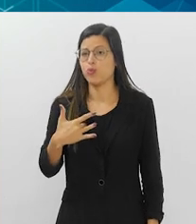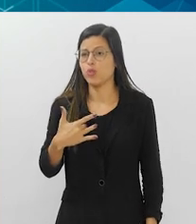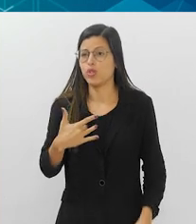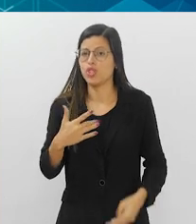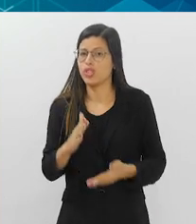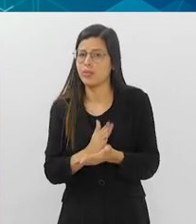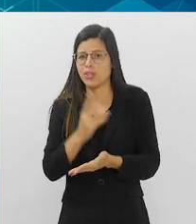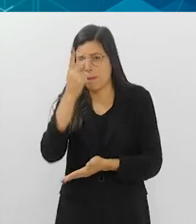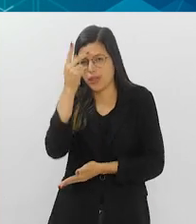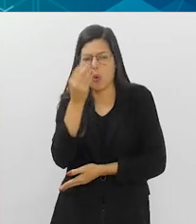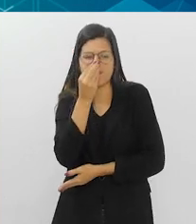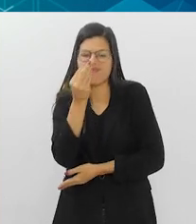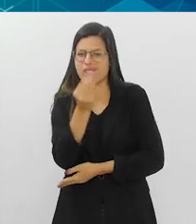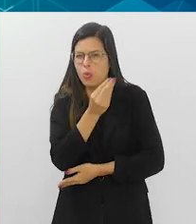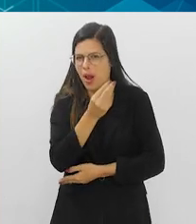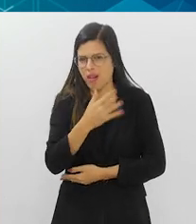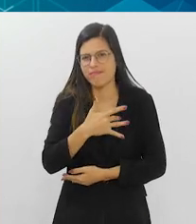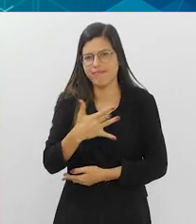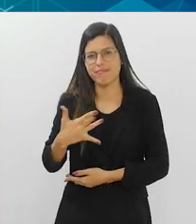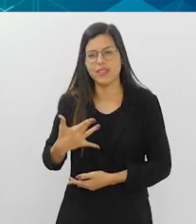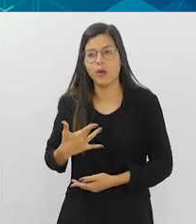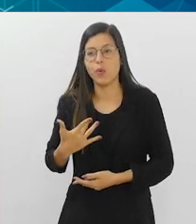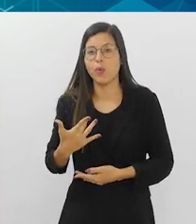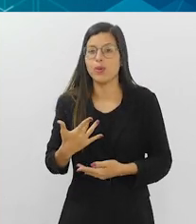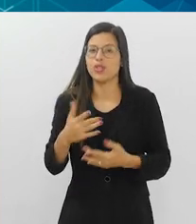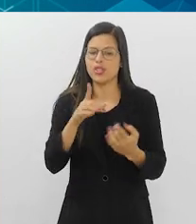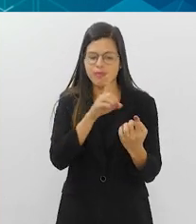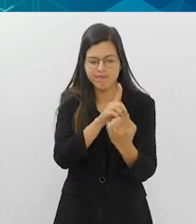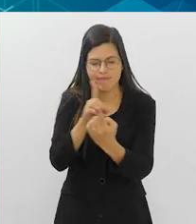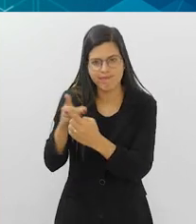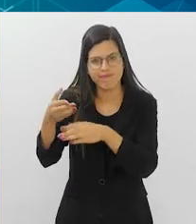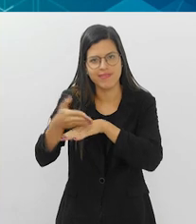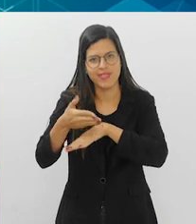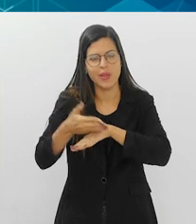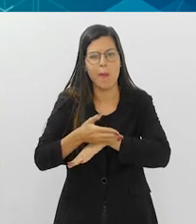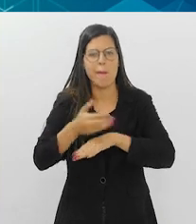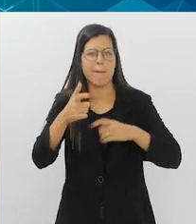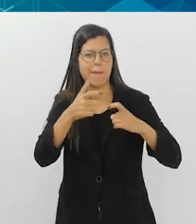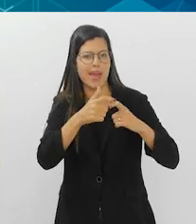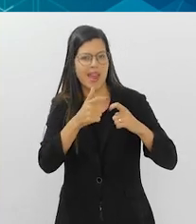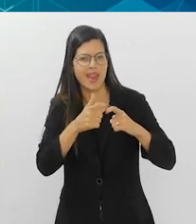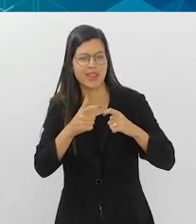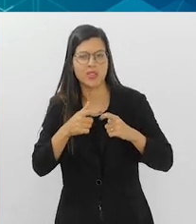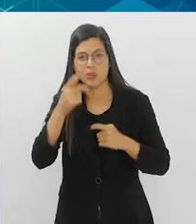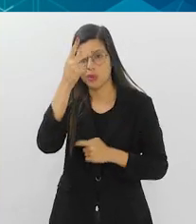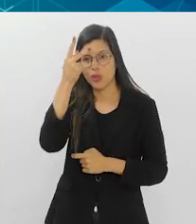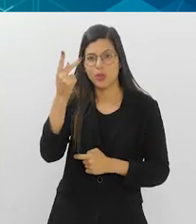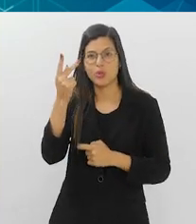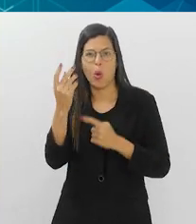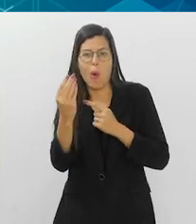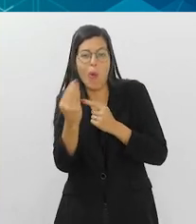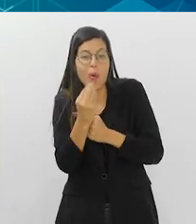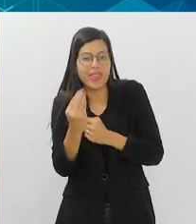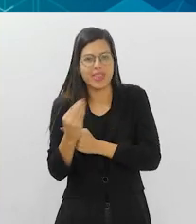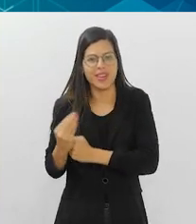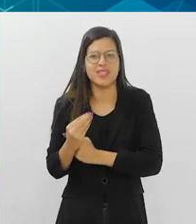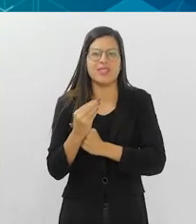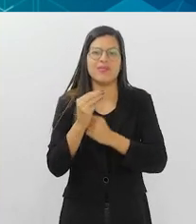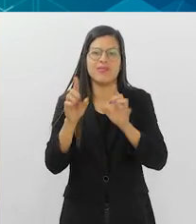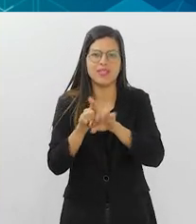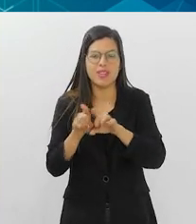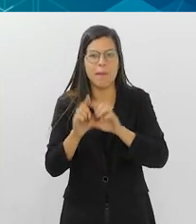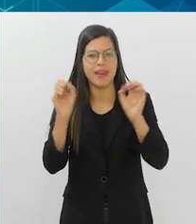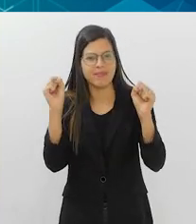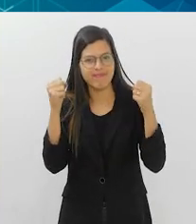vezes é negligenciada. Então, aumentou as consultas de ir ao médico, preventivo, as pessoas se cuidando, exercício